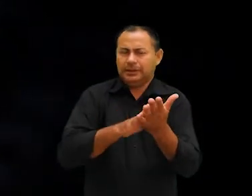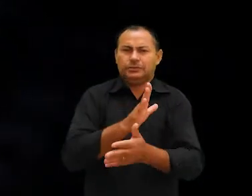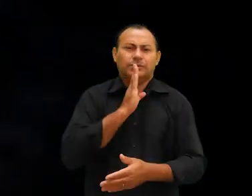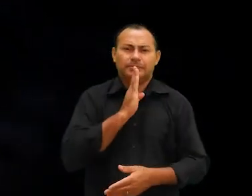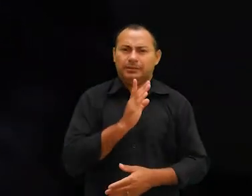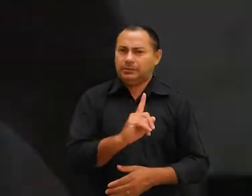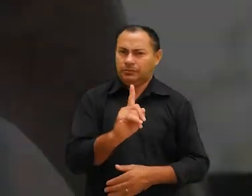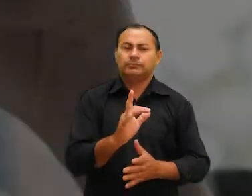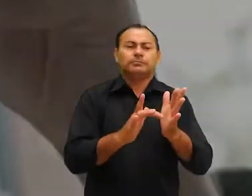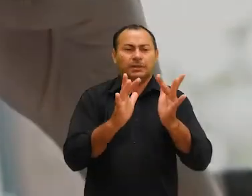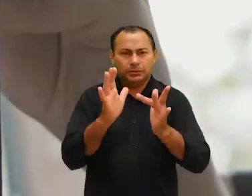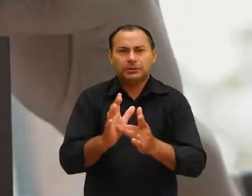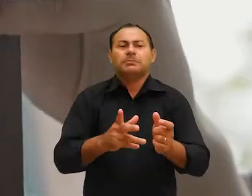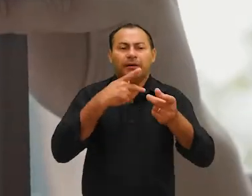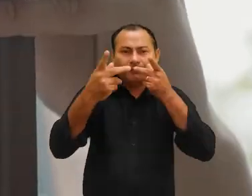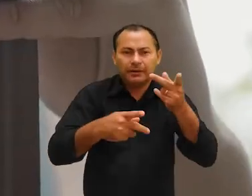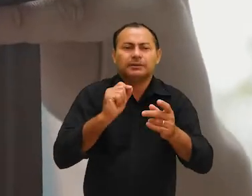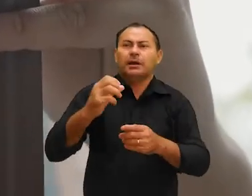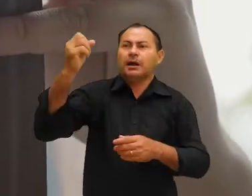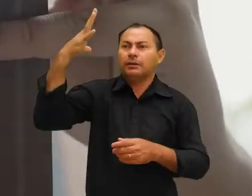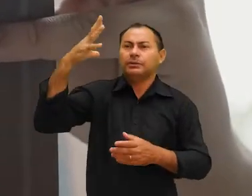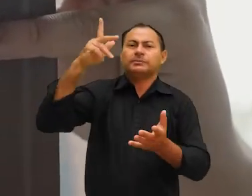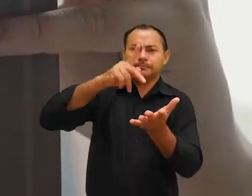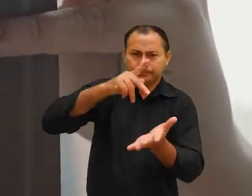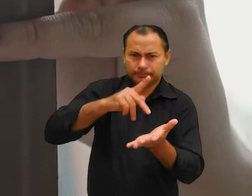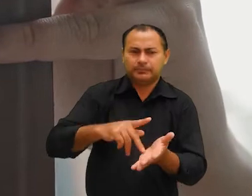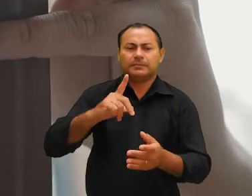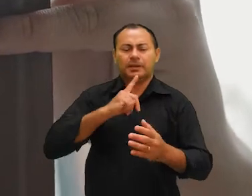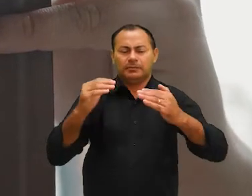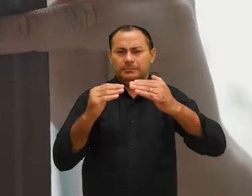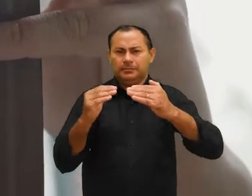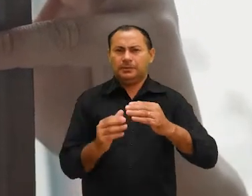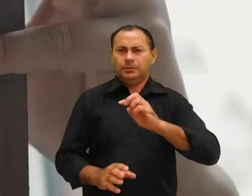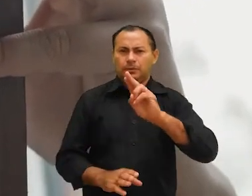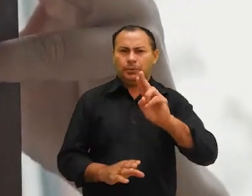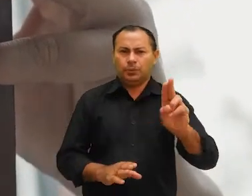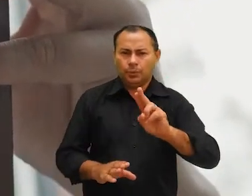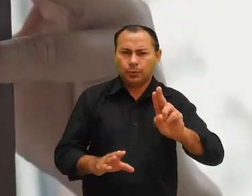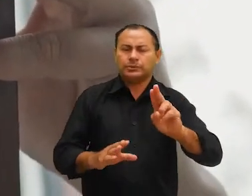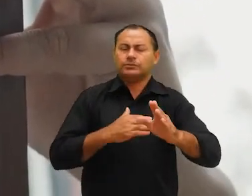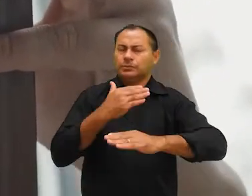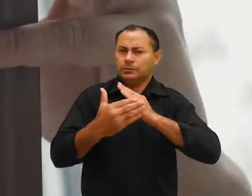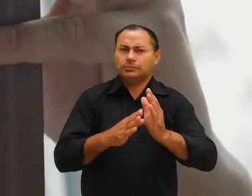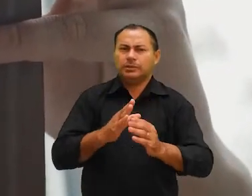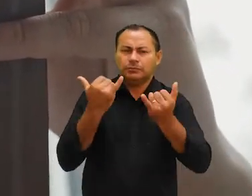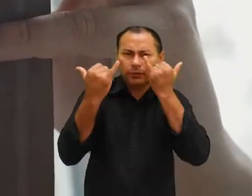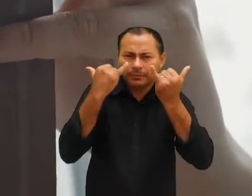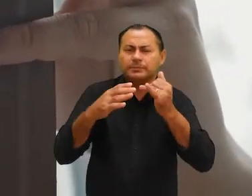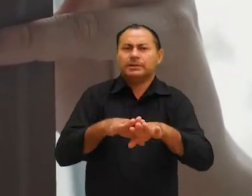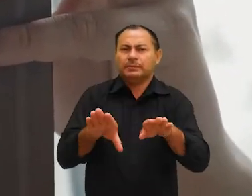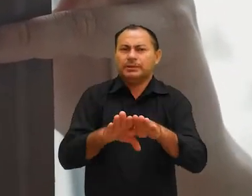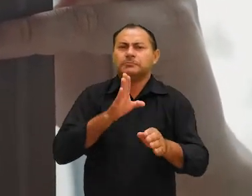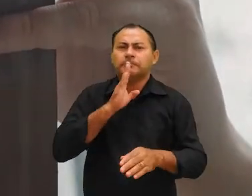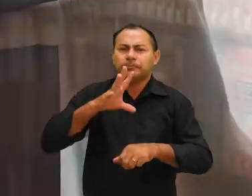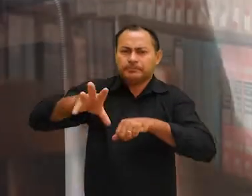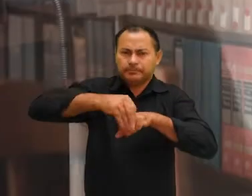informação nem de conhecimento Jesus Está se referindo a luz da verdade que tem a ver com a aplicação de toda a informação e conhecimento